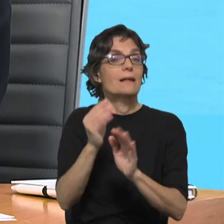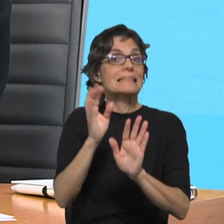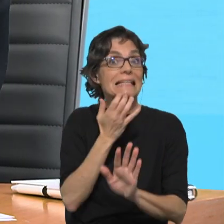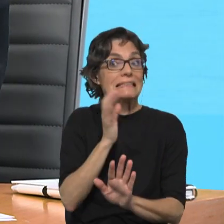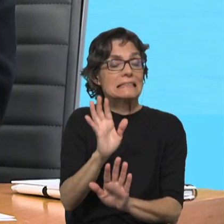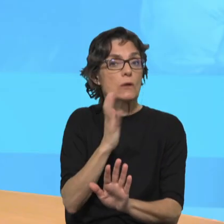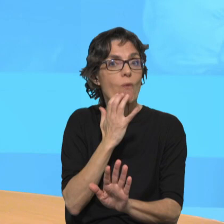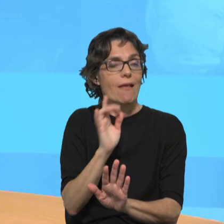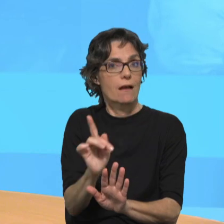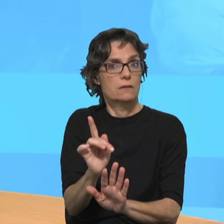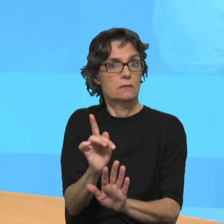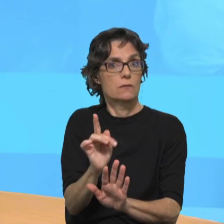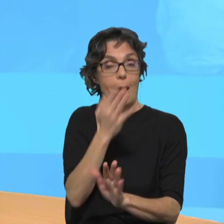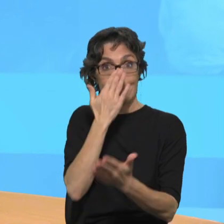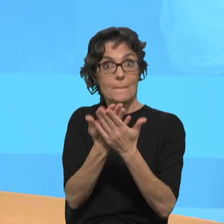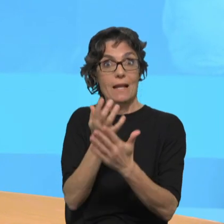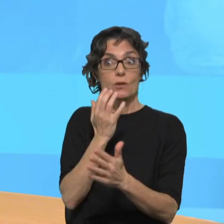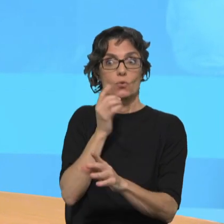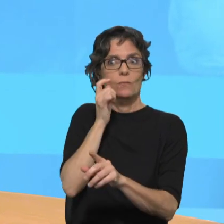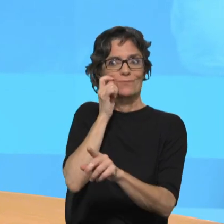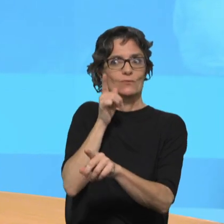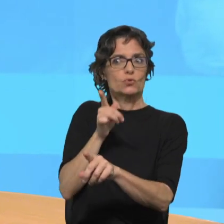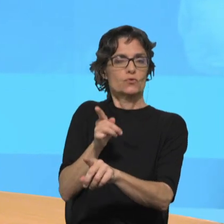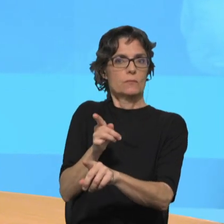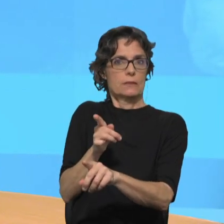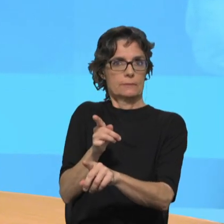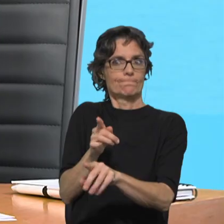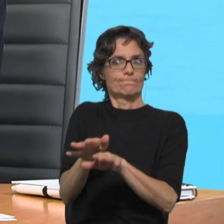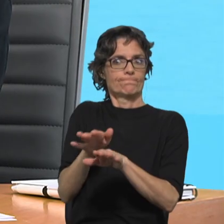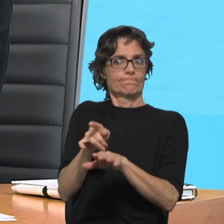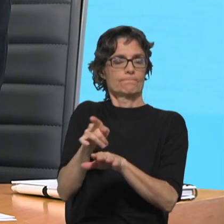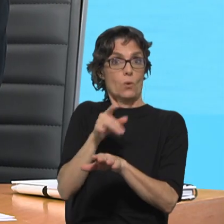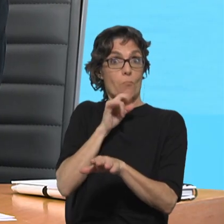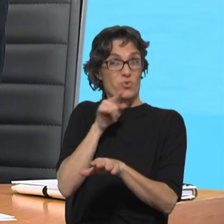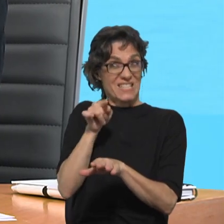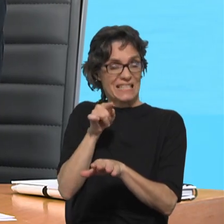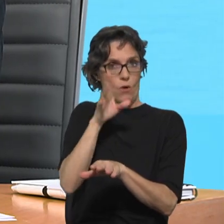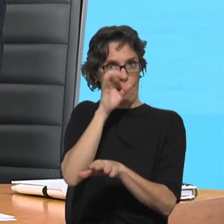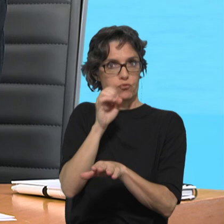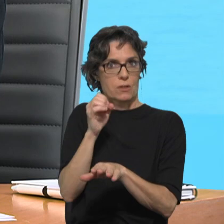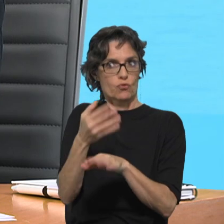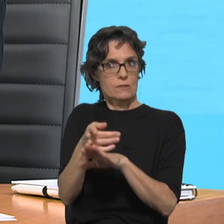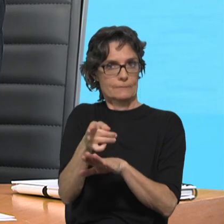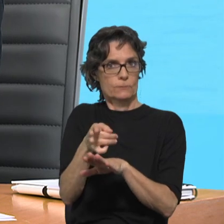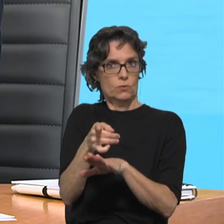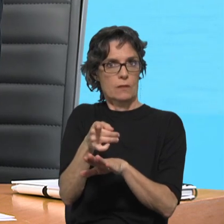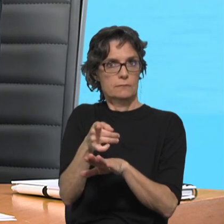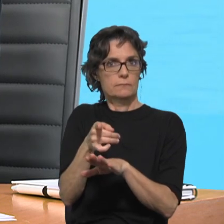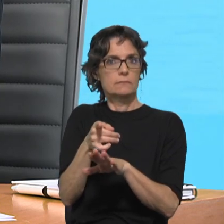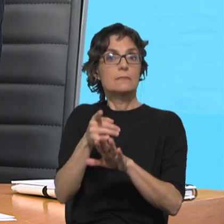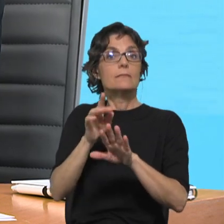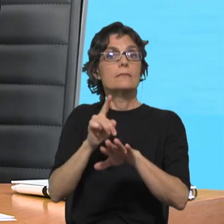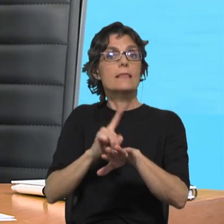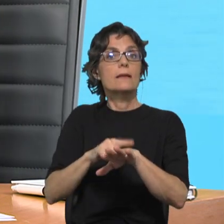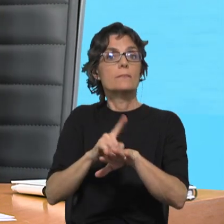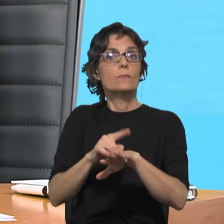relação às suspeitas de alegados abusadores sexuais, também devemos esperar que